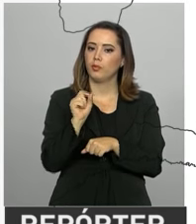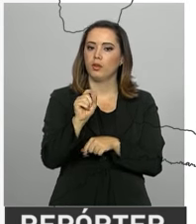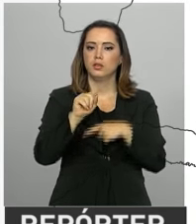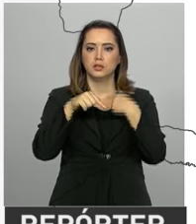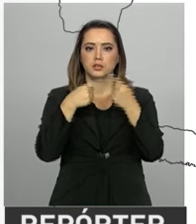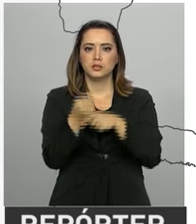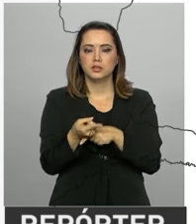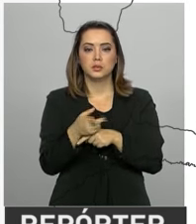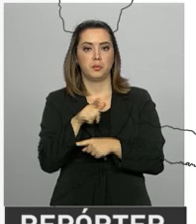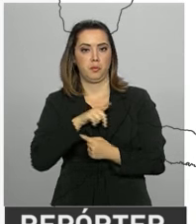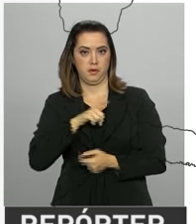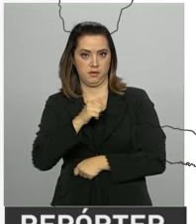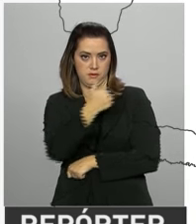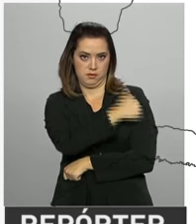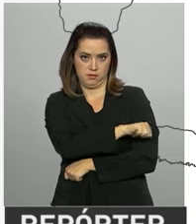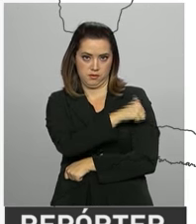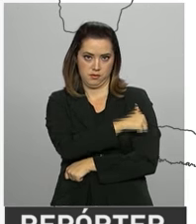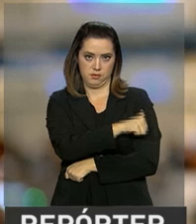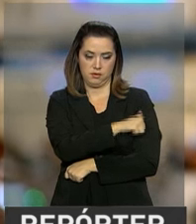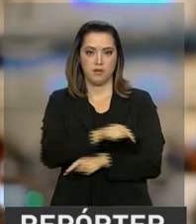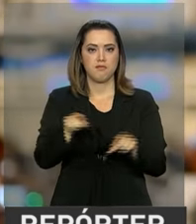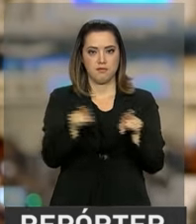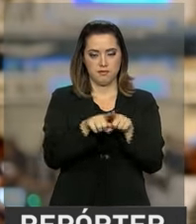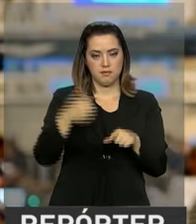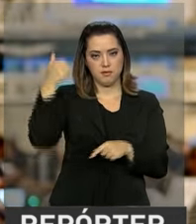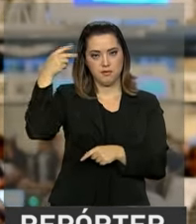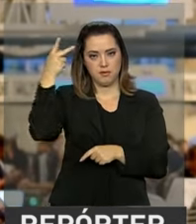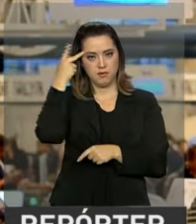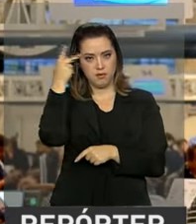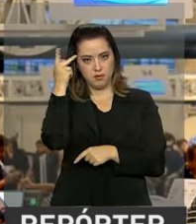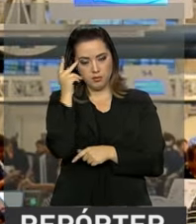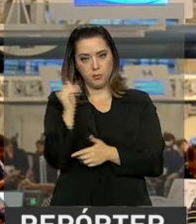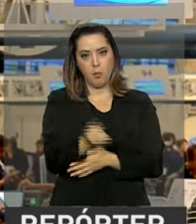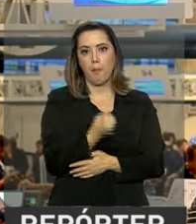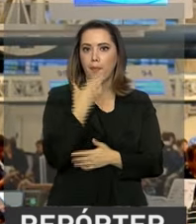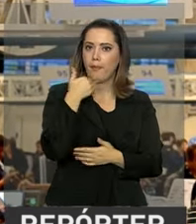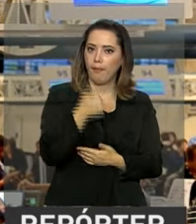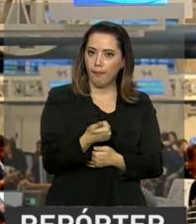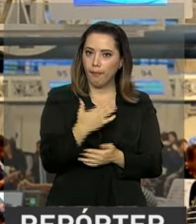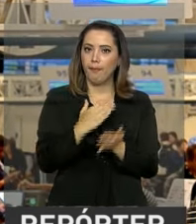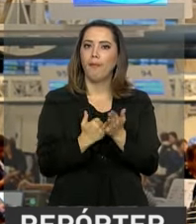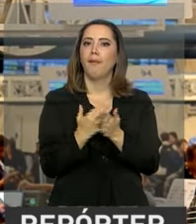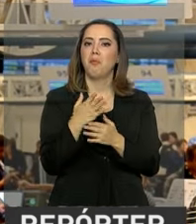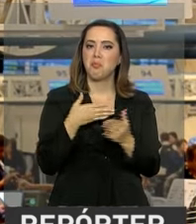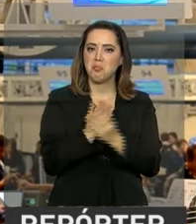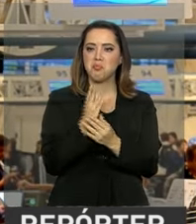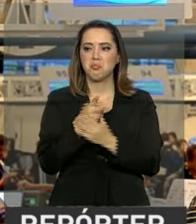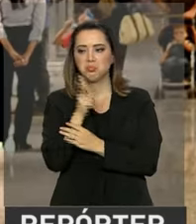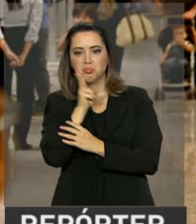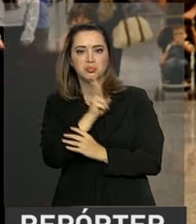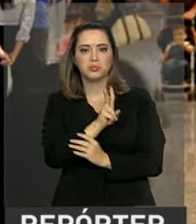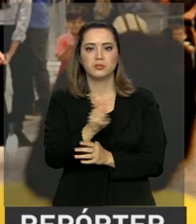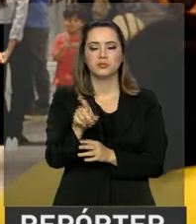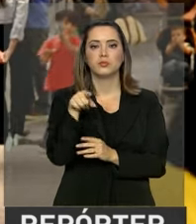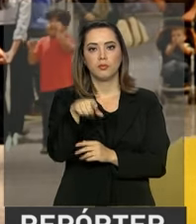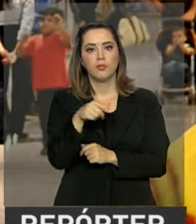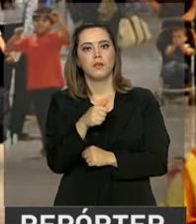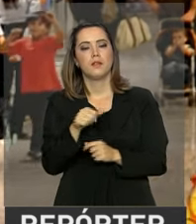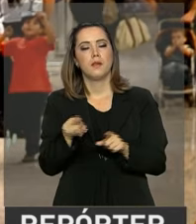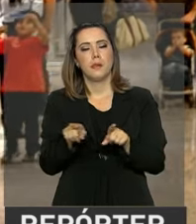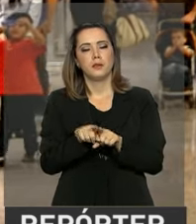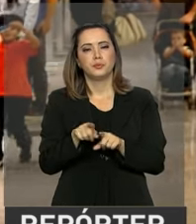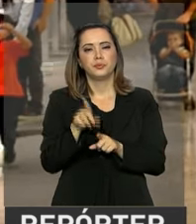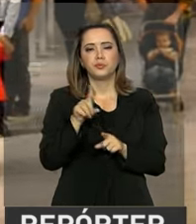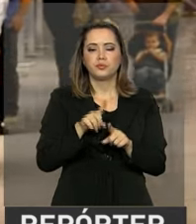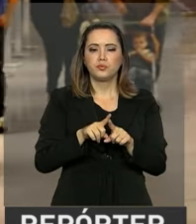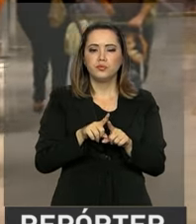Santos Dumont, no Rio, e Guarulhos, em São Paulo. A aprovação do Aeroporto do Galeão, no Rio de Janeiro, caiu. Mas, segundo o diretor